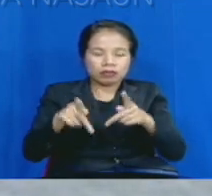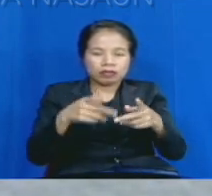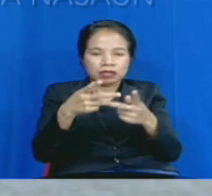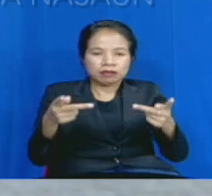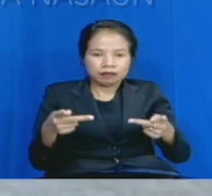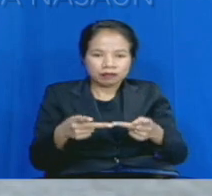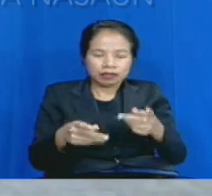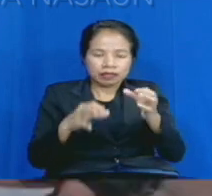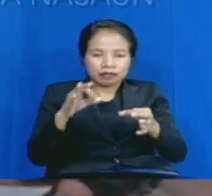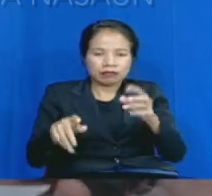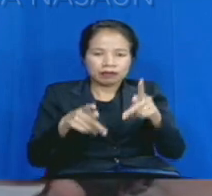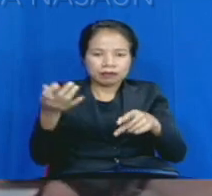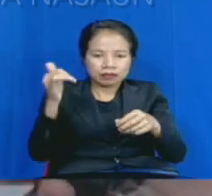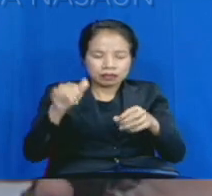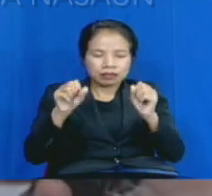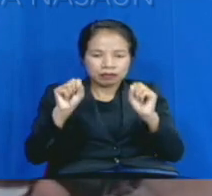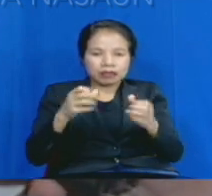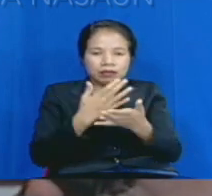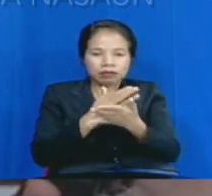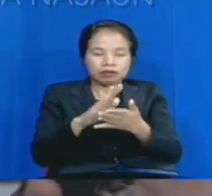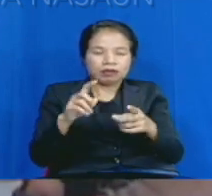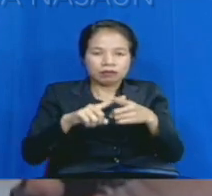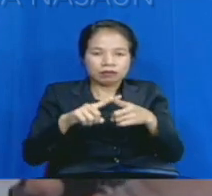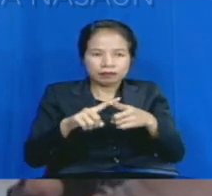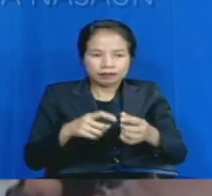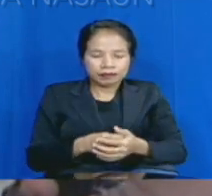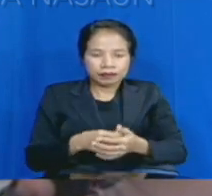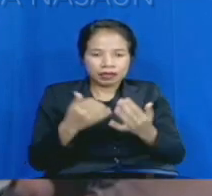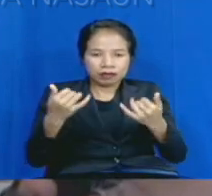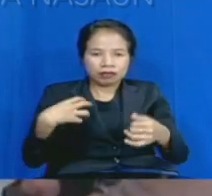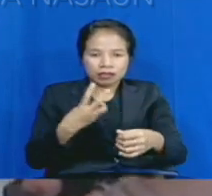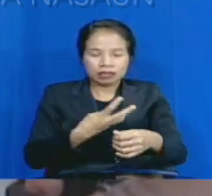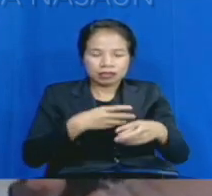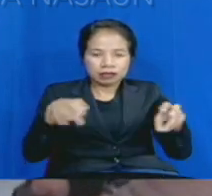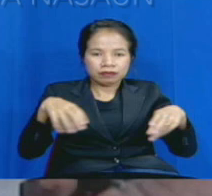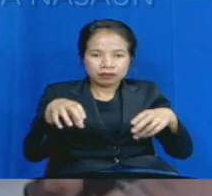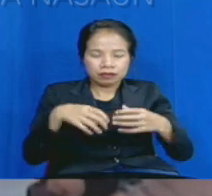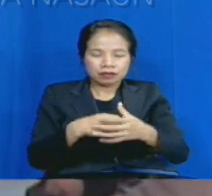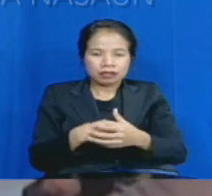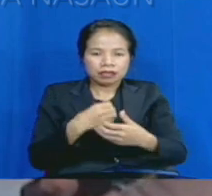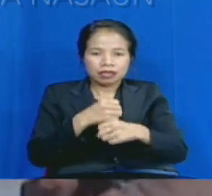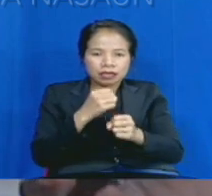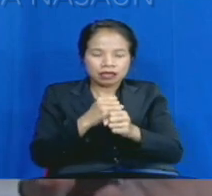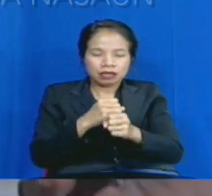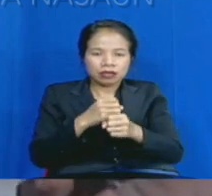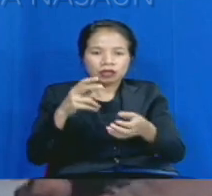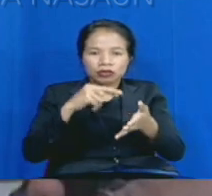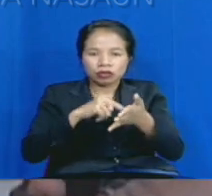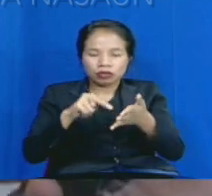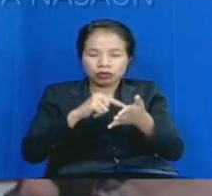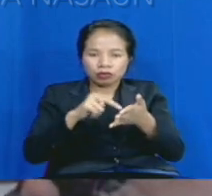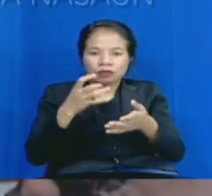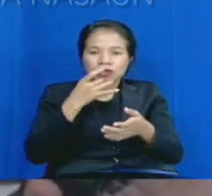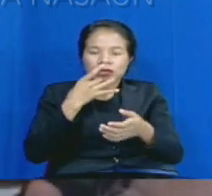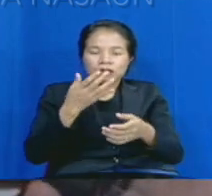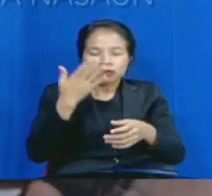Fatin nune sida daun sira bele sosa. Agora dalau kita nia tekniku sira halu instalasaun kontadores na manas iha